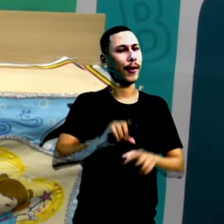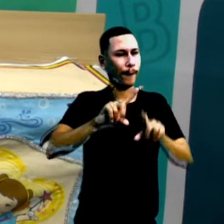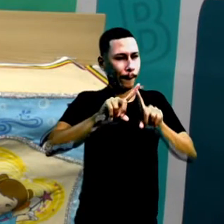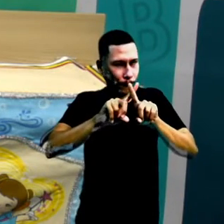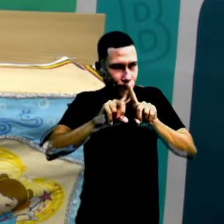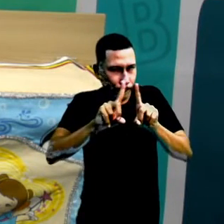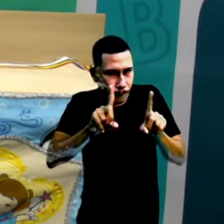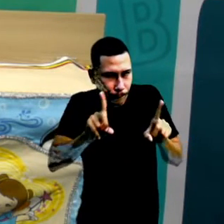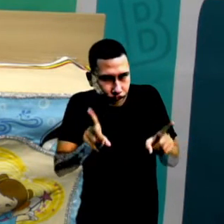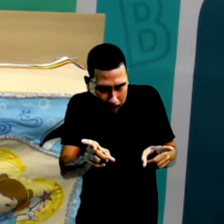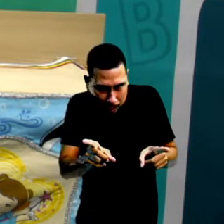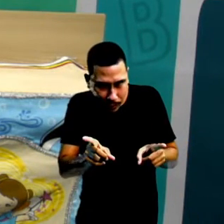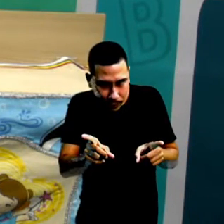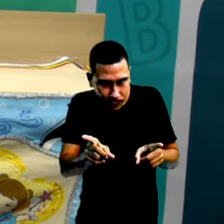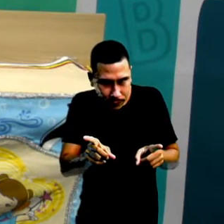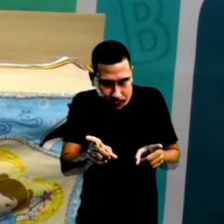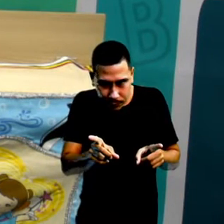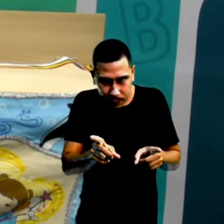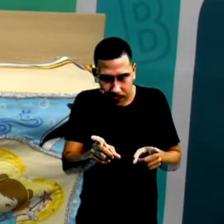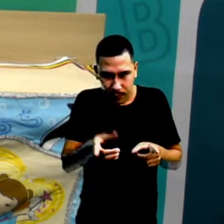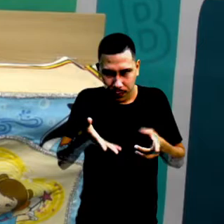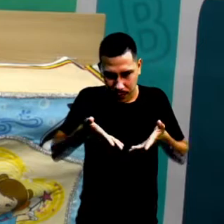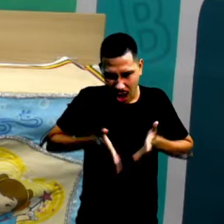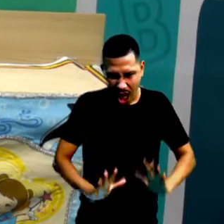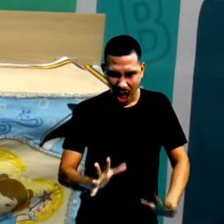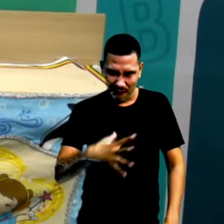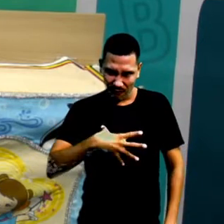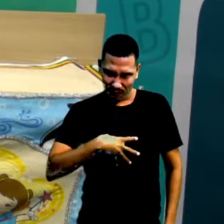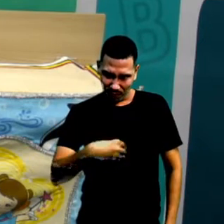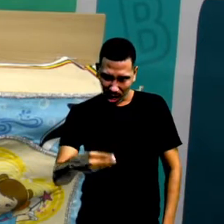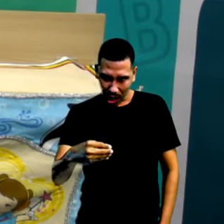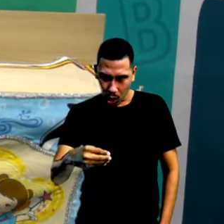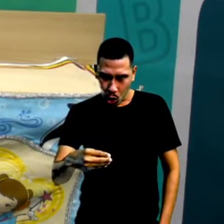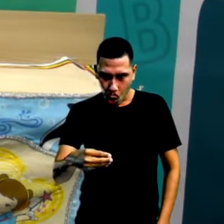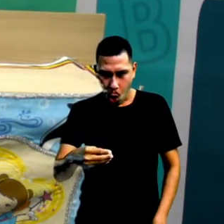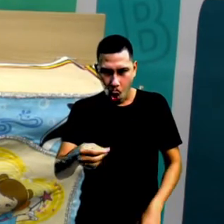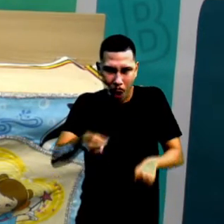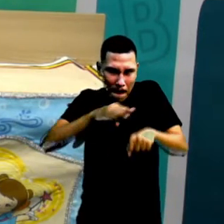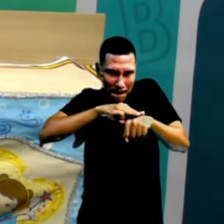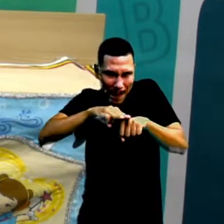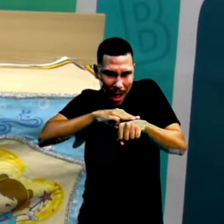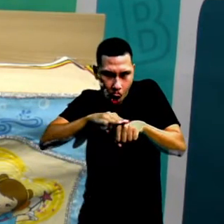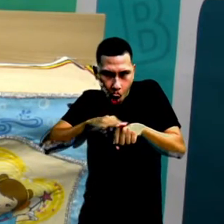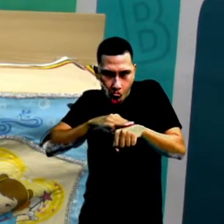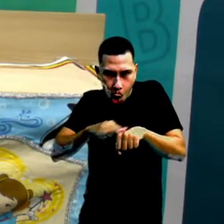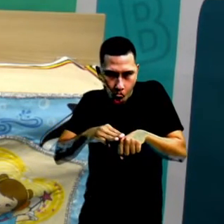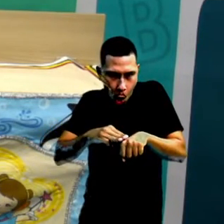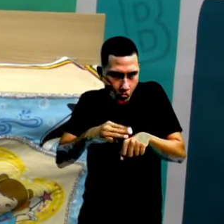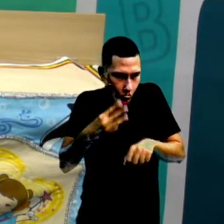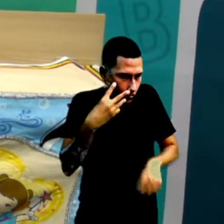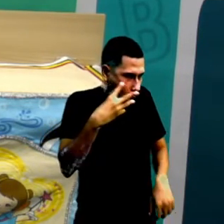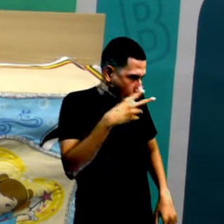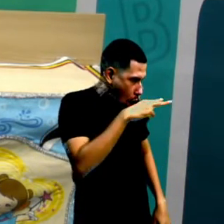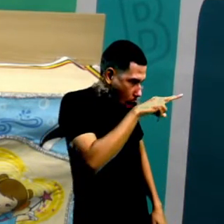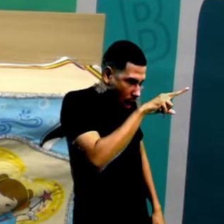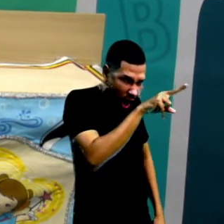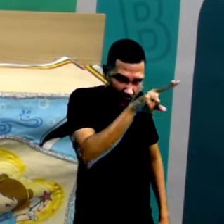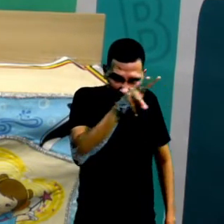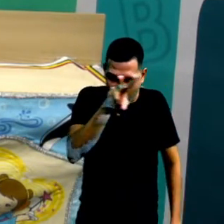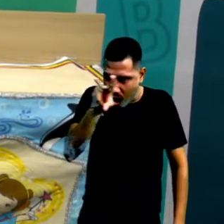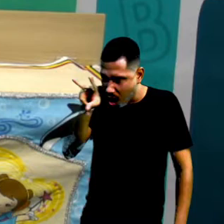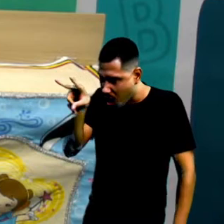aquela coisinha cheia de pena marrom olhou para todos que estavam ao